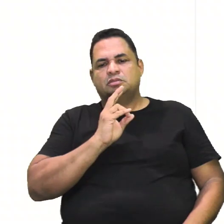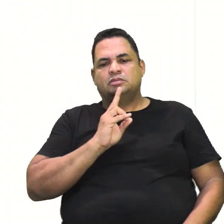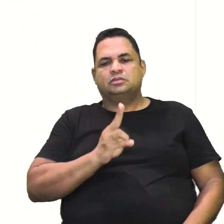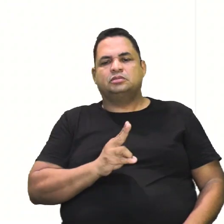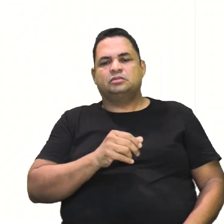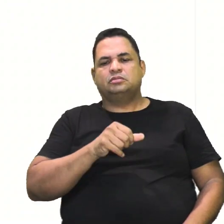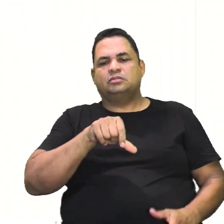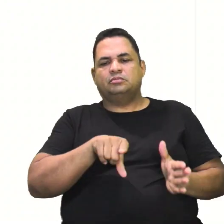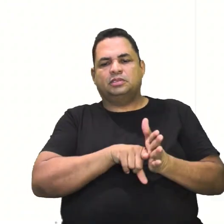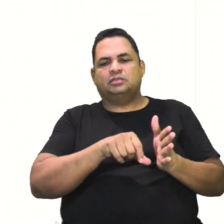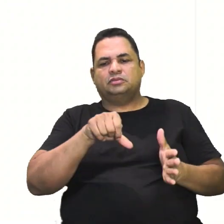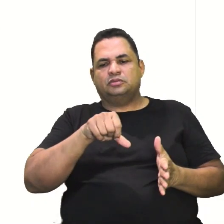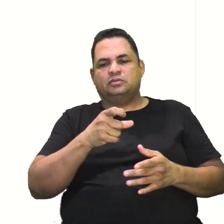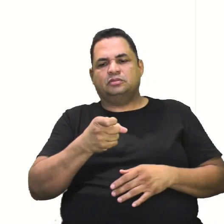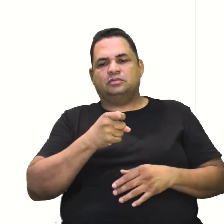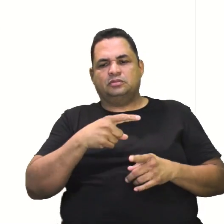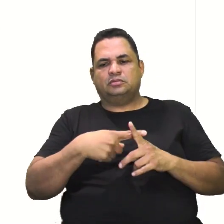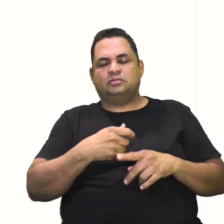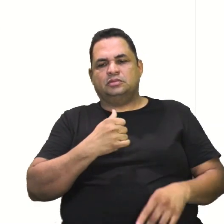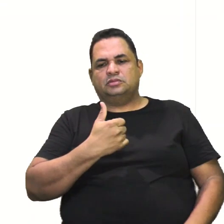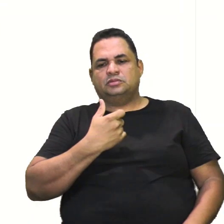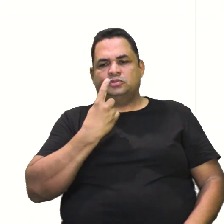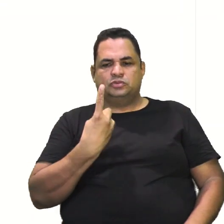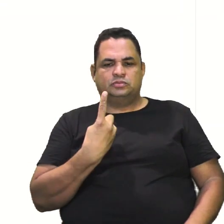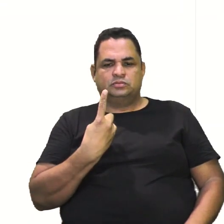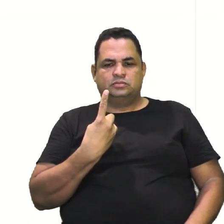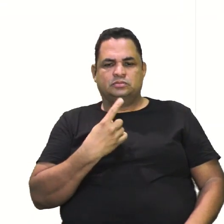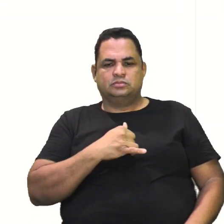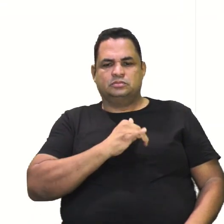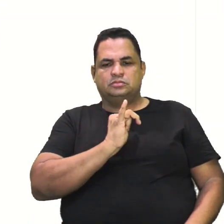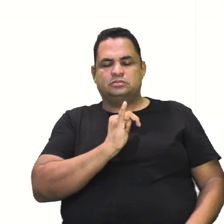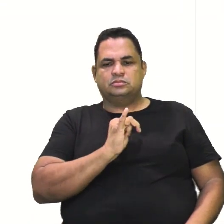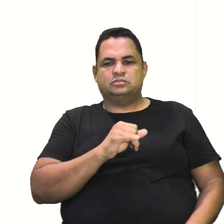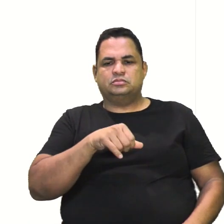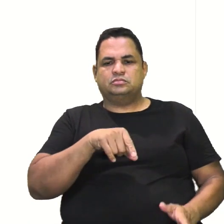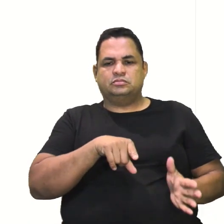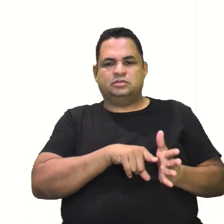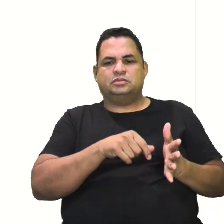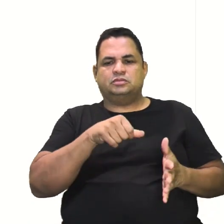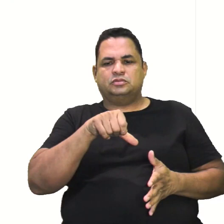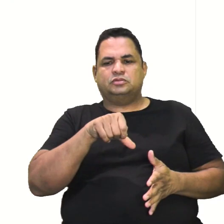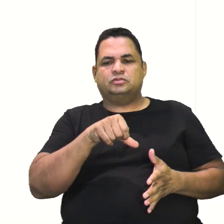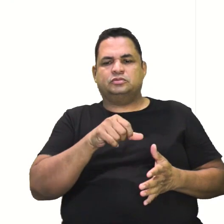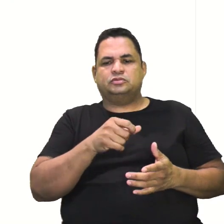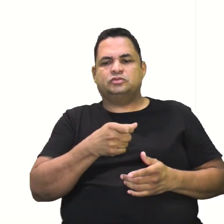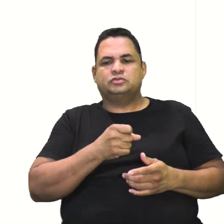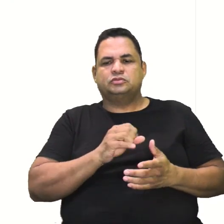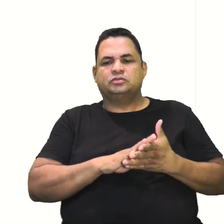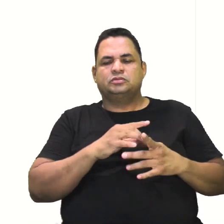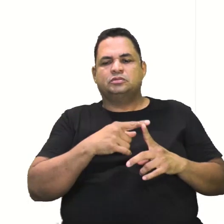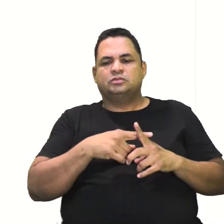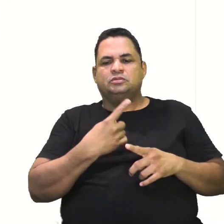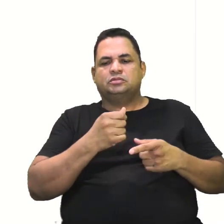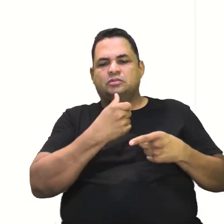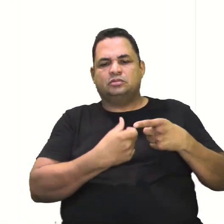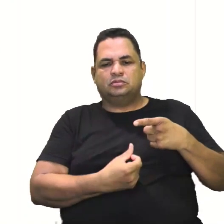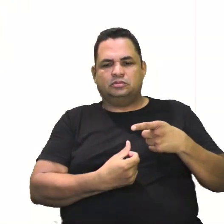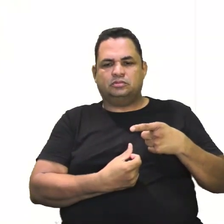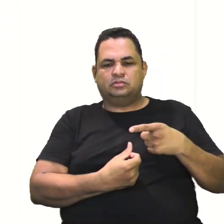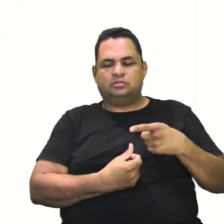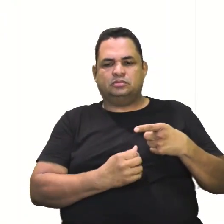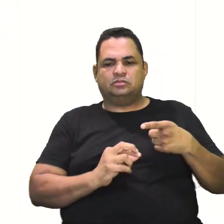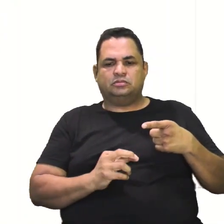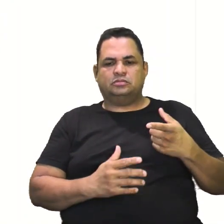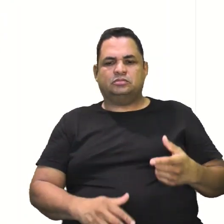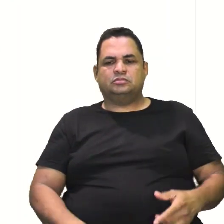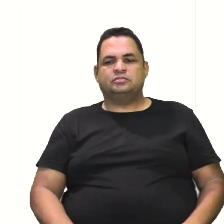igual a menos 9x mais 1. O y vai ser menos 9x mais 1 sobre 6. Quem